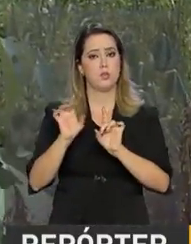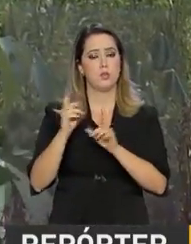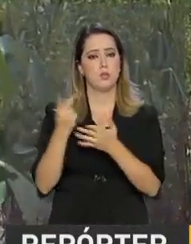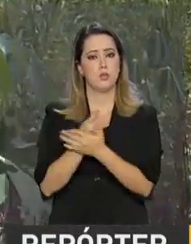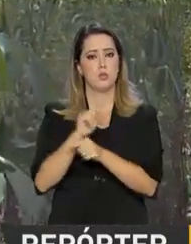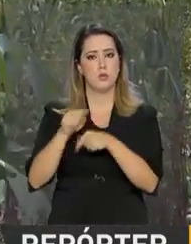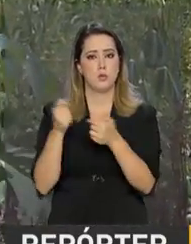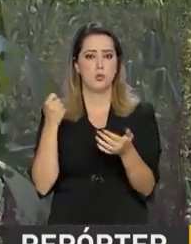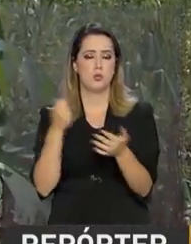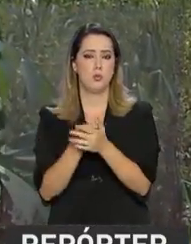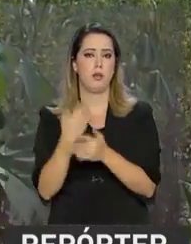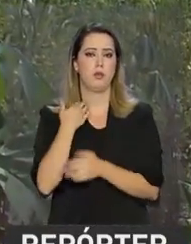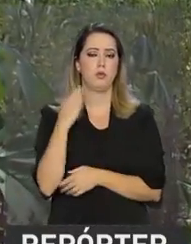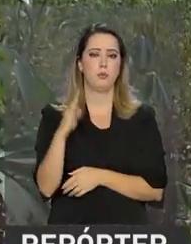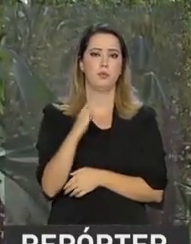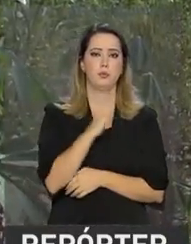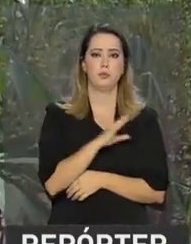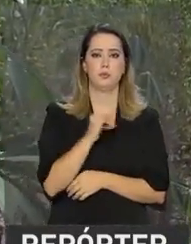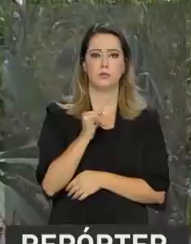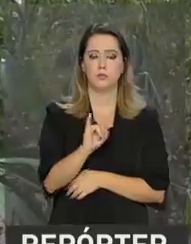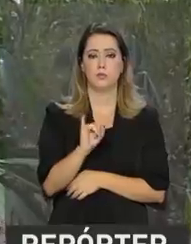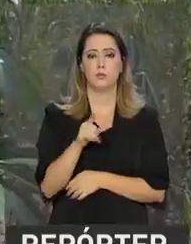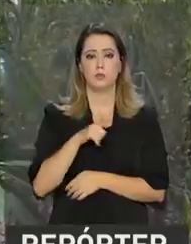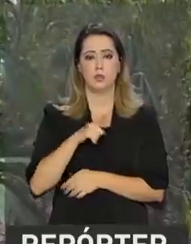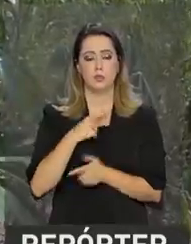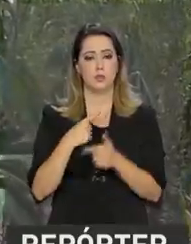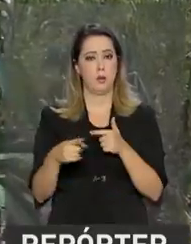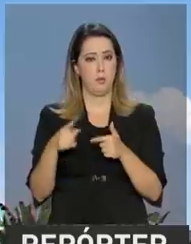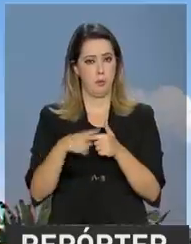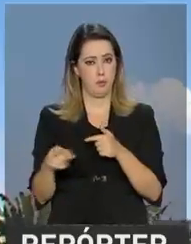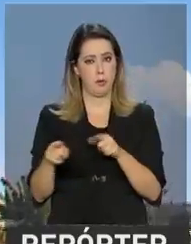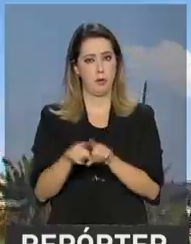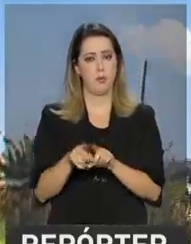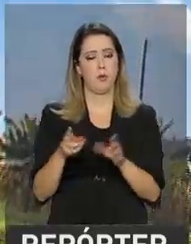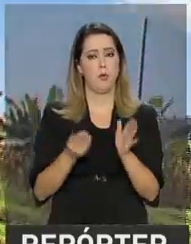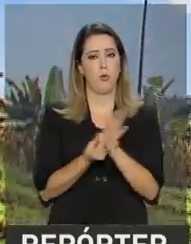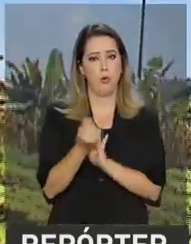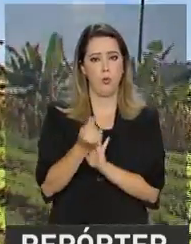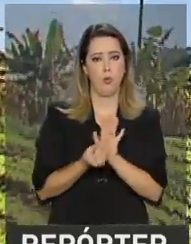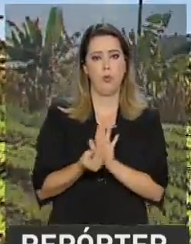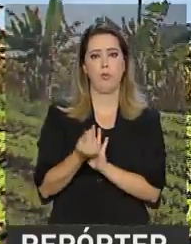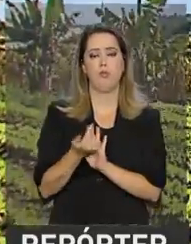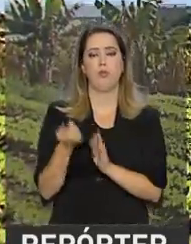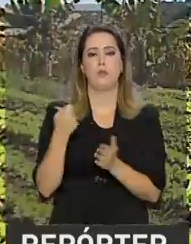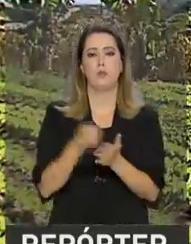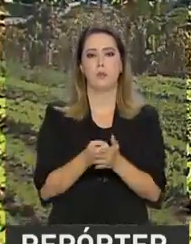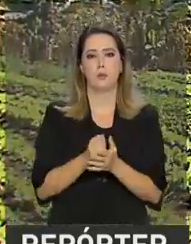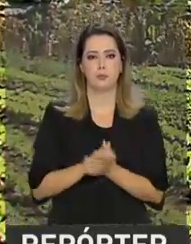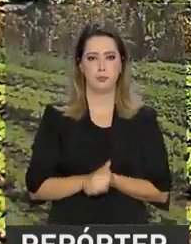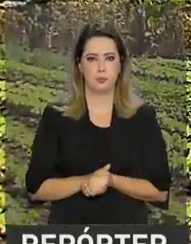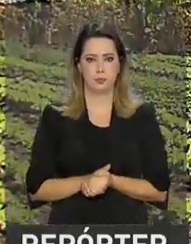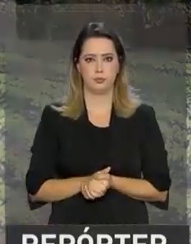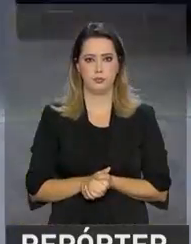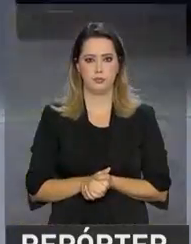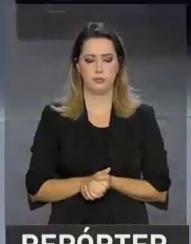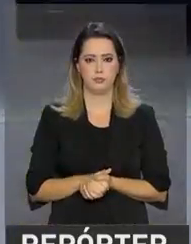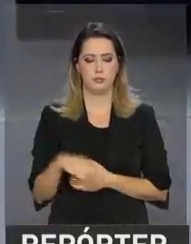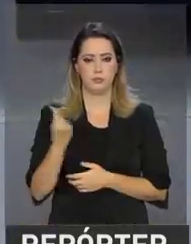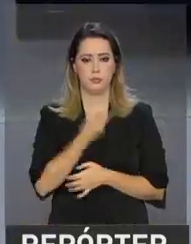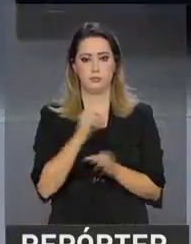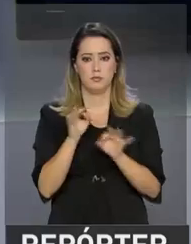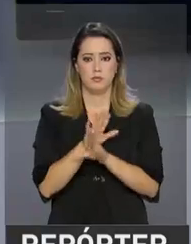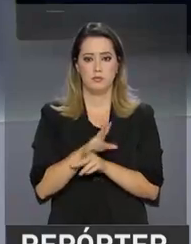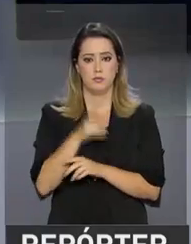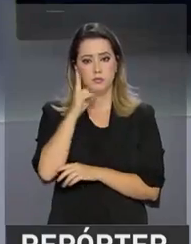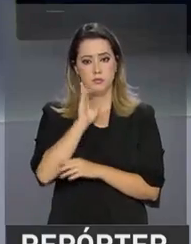o pagamento no banco do brasil caso a caso haja pendência o sistema calcula o valor a ser pago nós